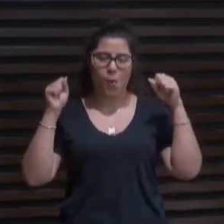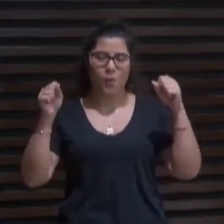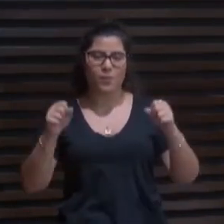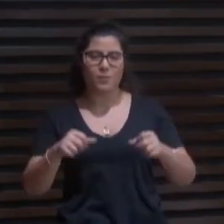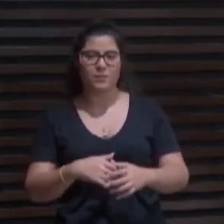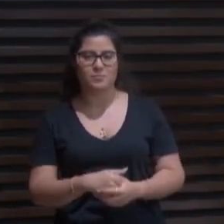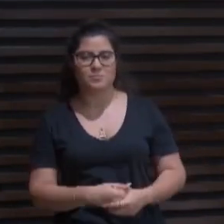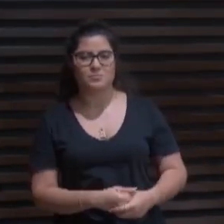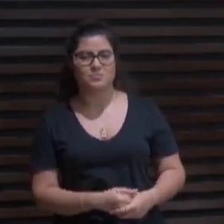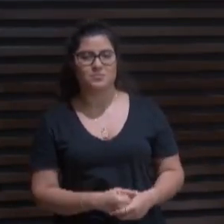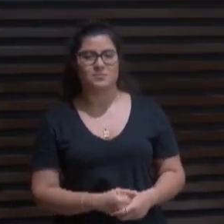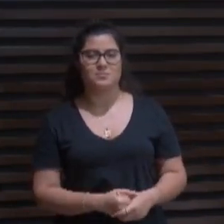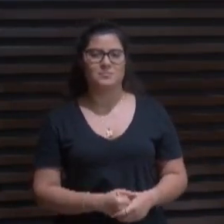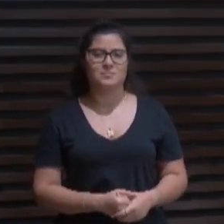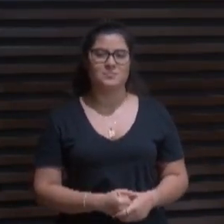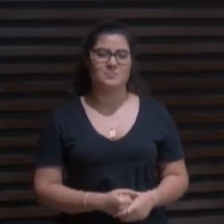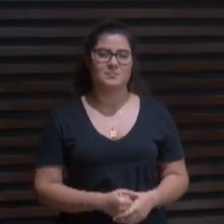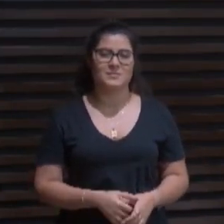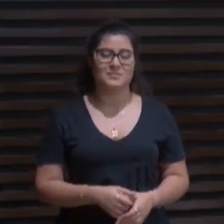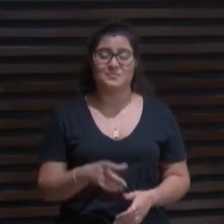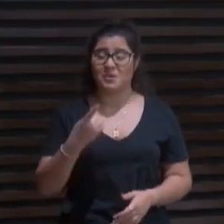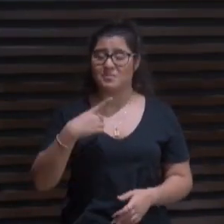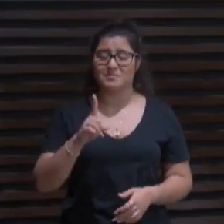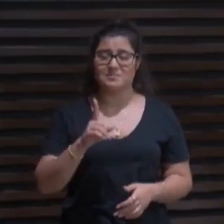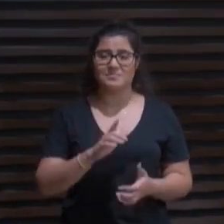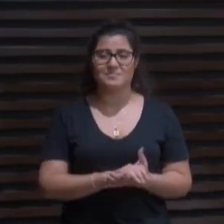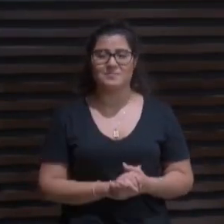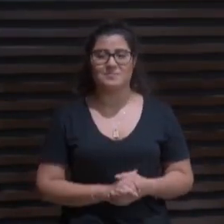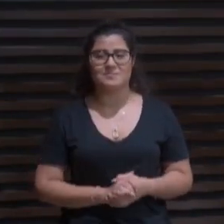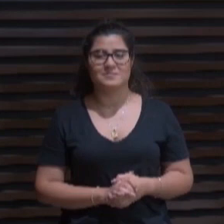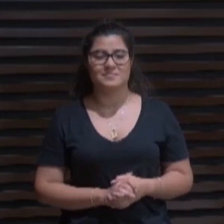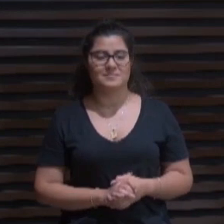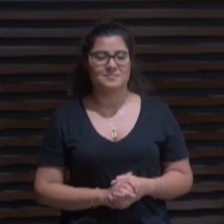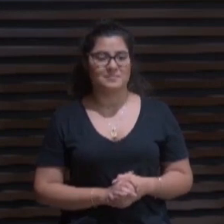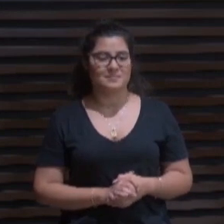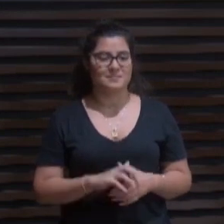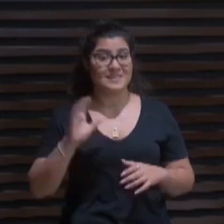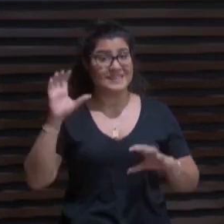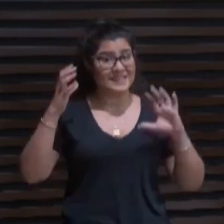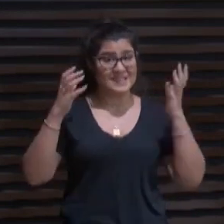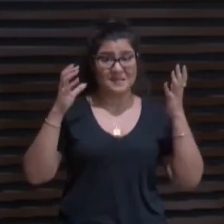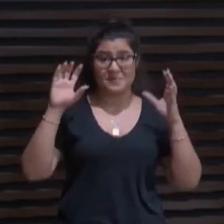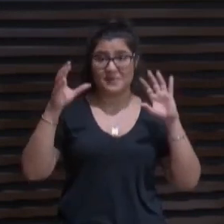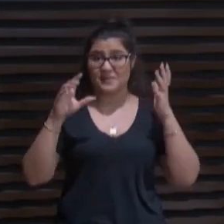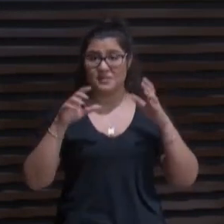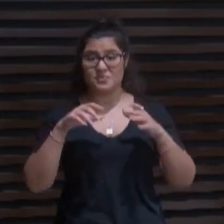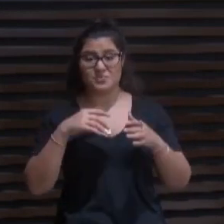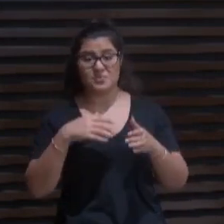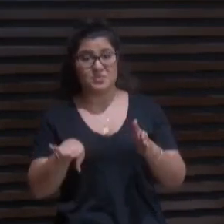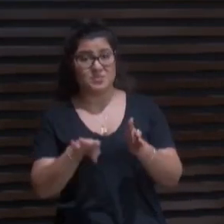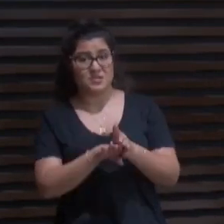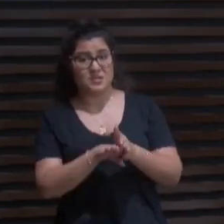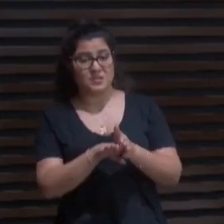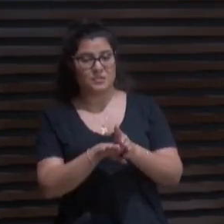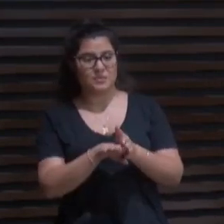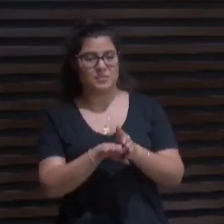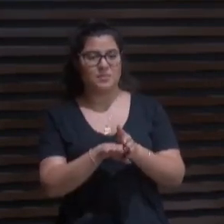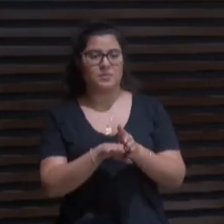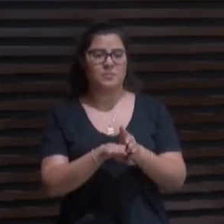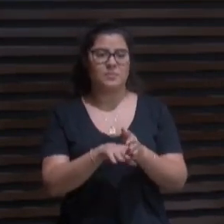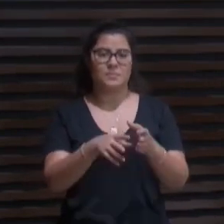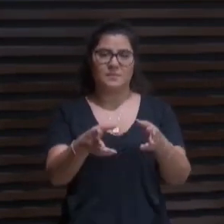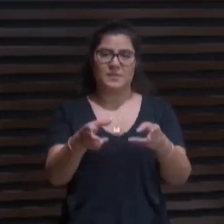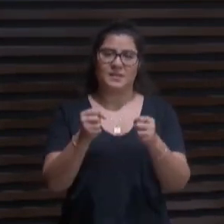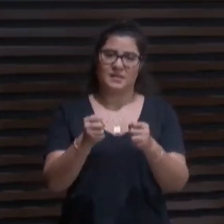Aí ele saiu comemorando tal, e foi. Aí ele chegou para coletar o prêmio, ele só esqueceu um detalhe,